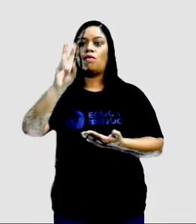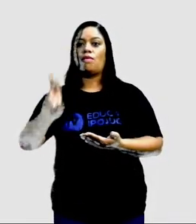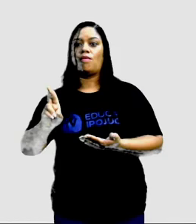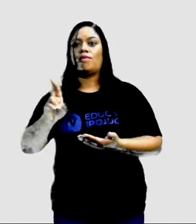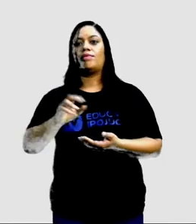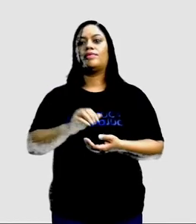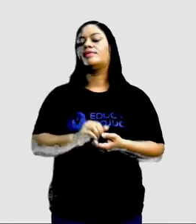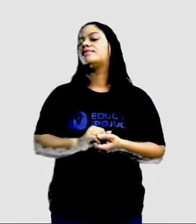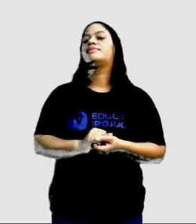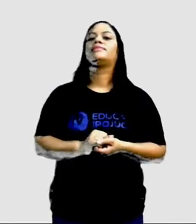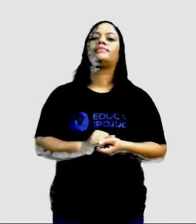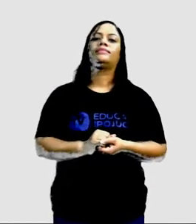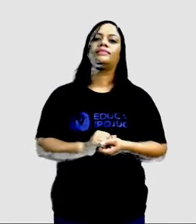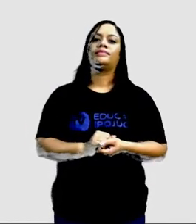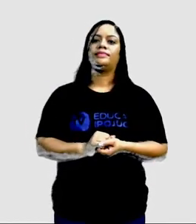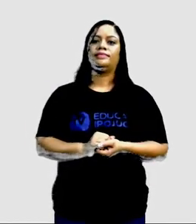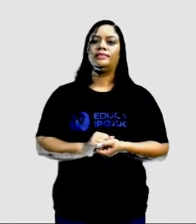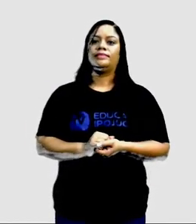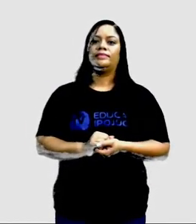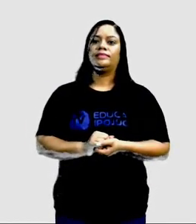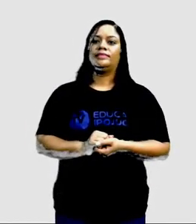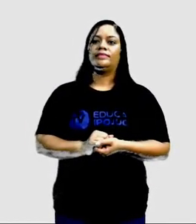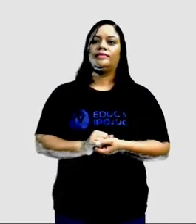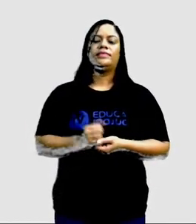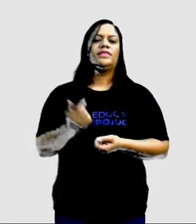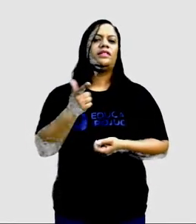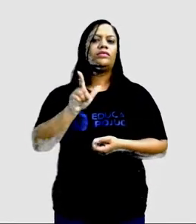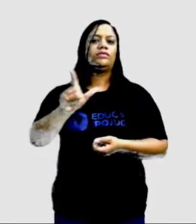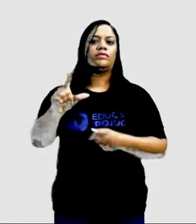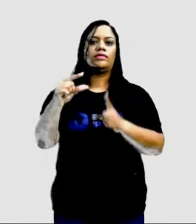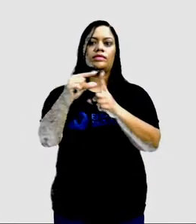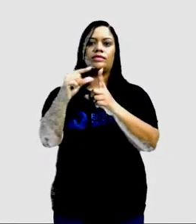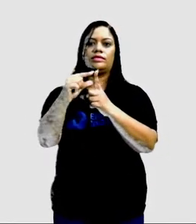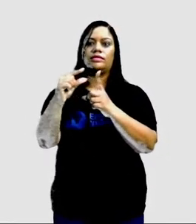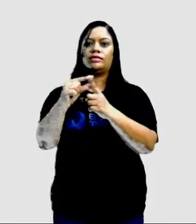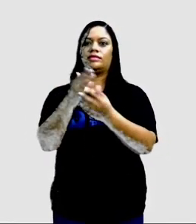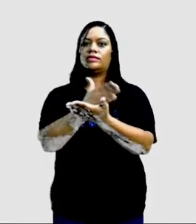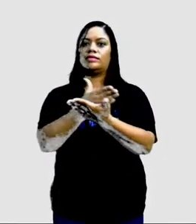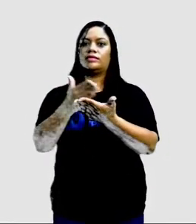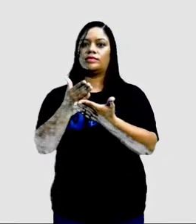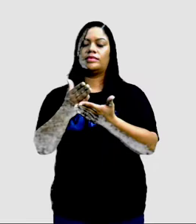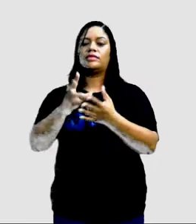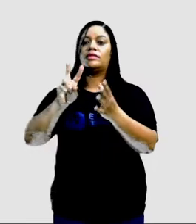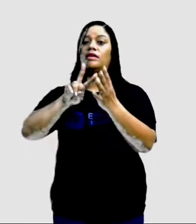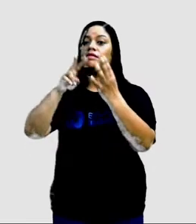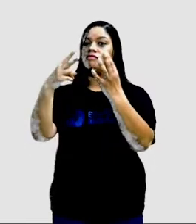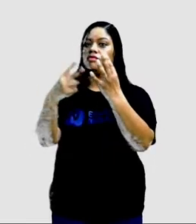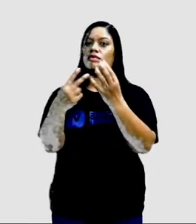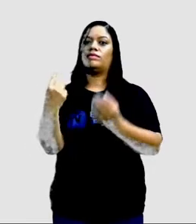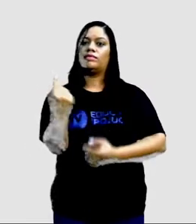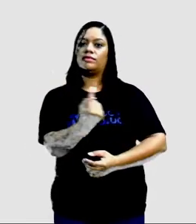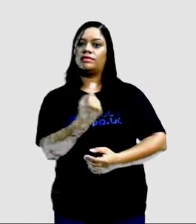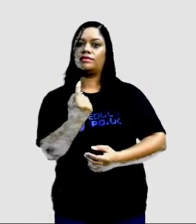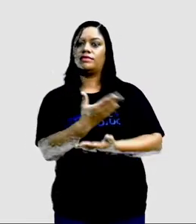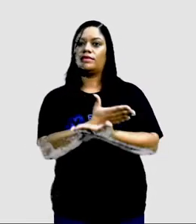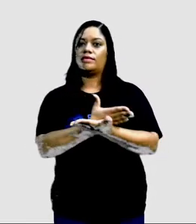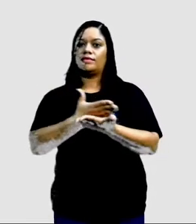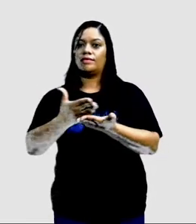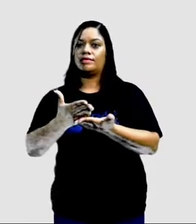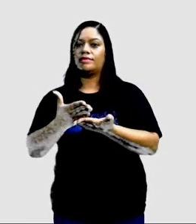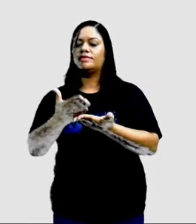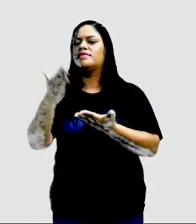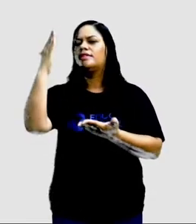E hortaliça também, or. O restante é a vogal solta, sozinha, tá certo?